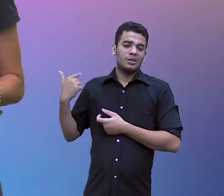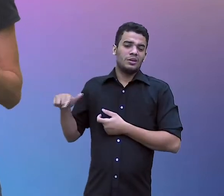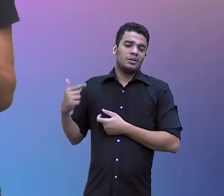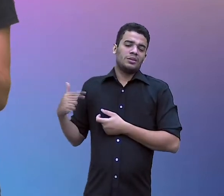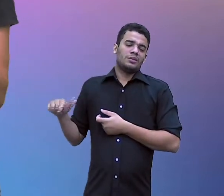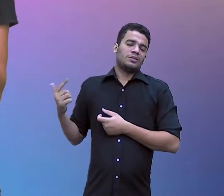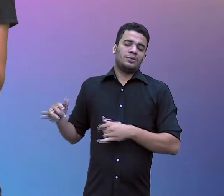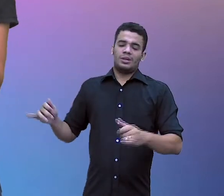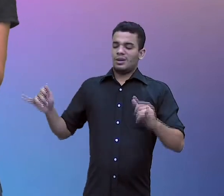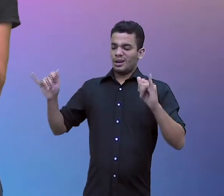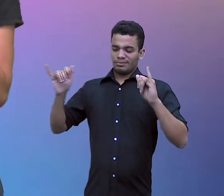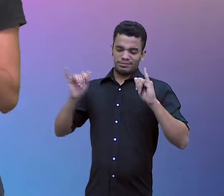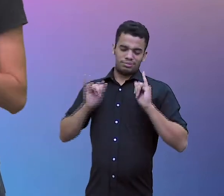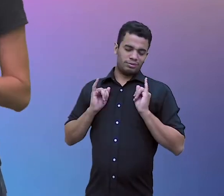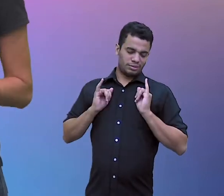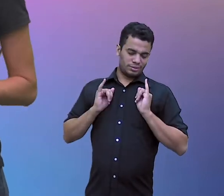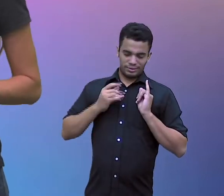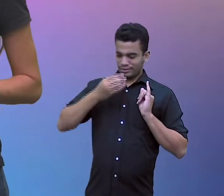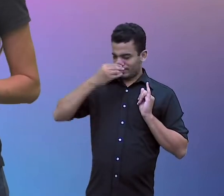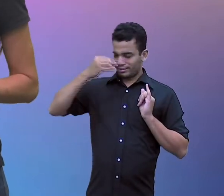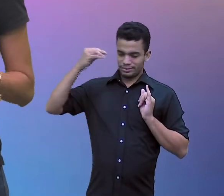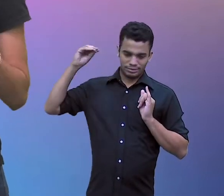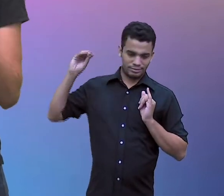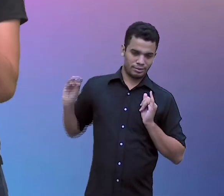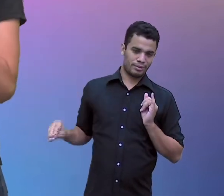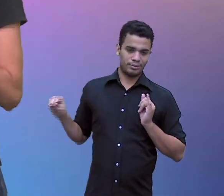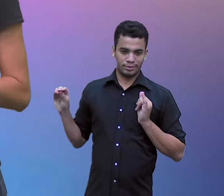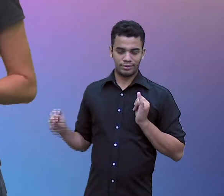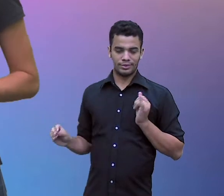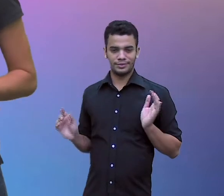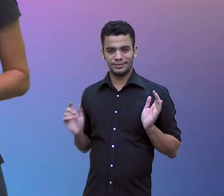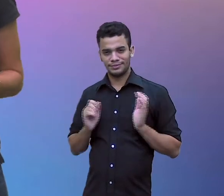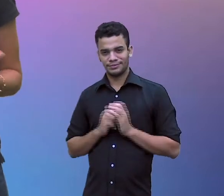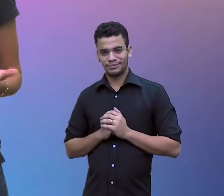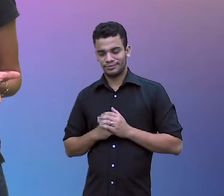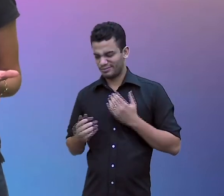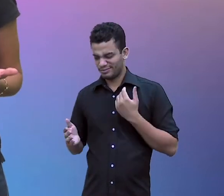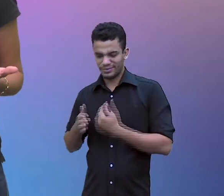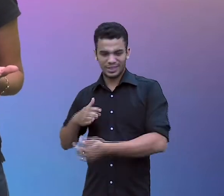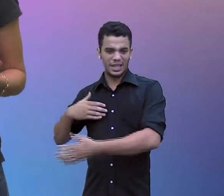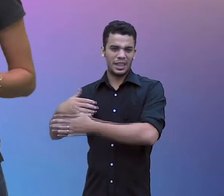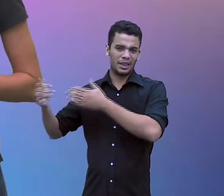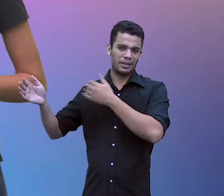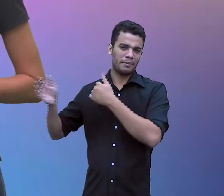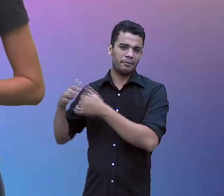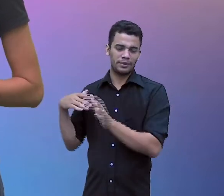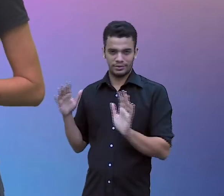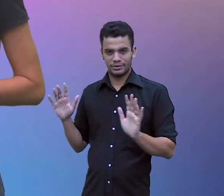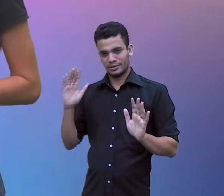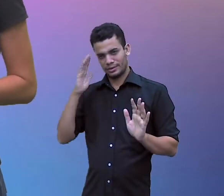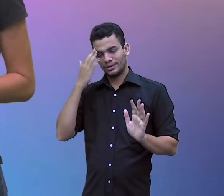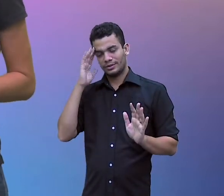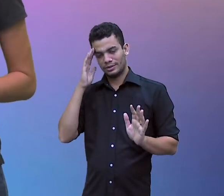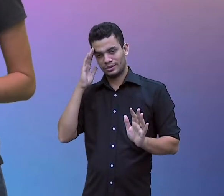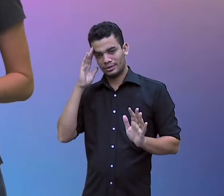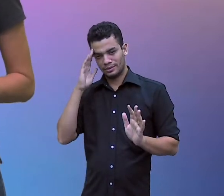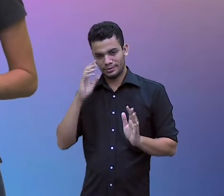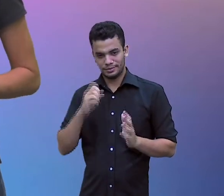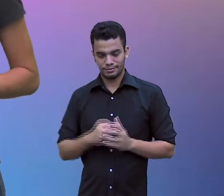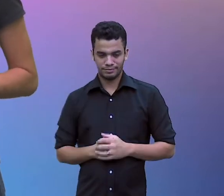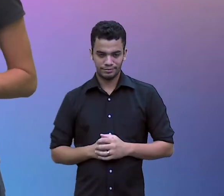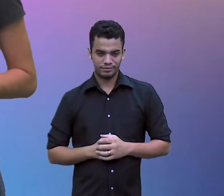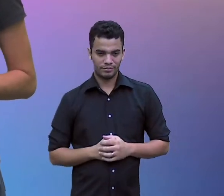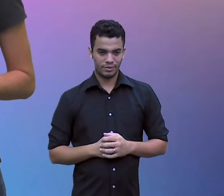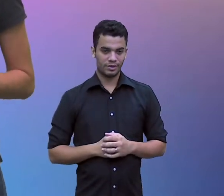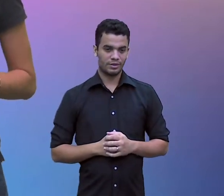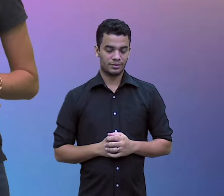Despreocupada e folgada. Despreocupada e folgada. Essas